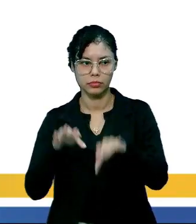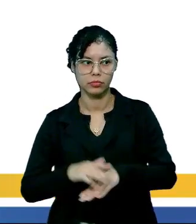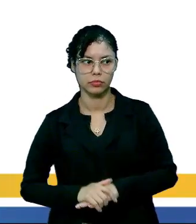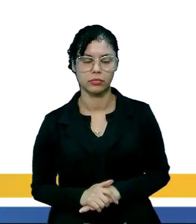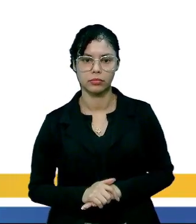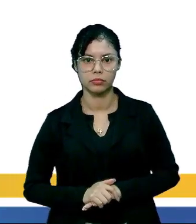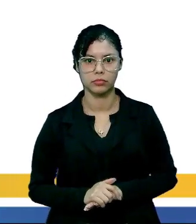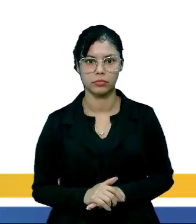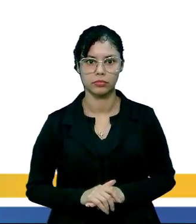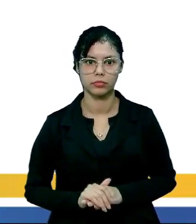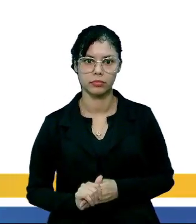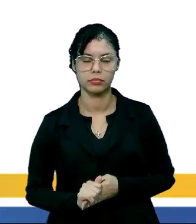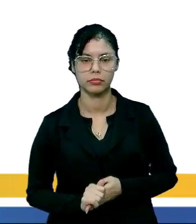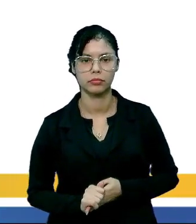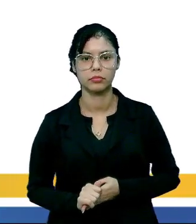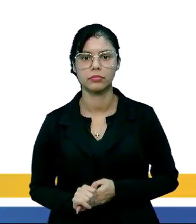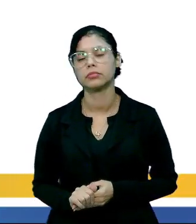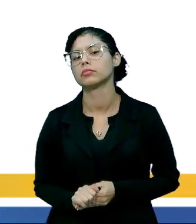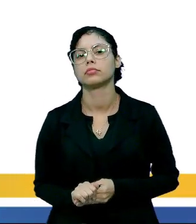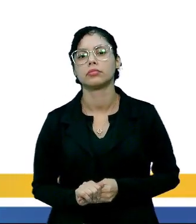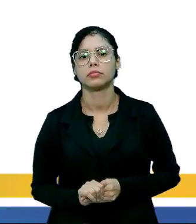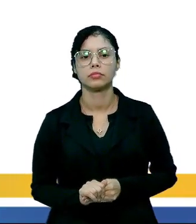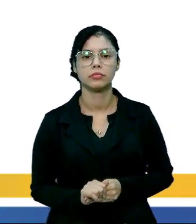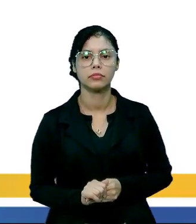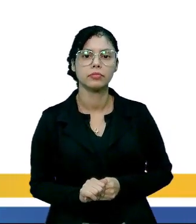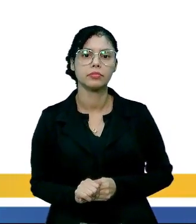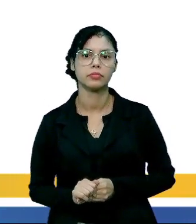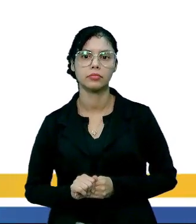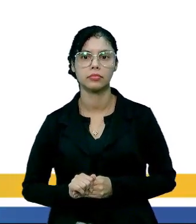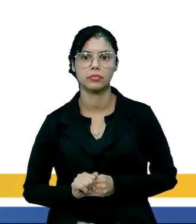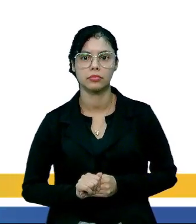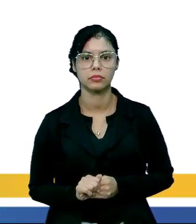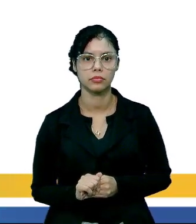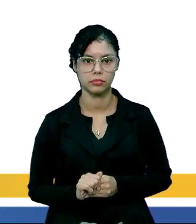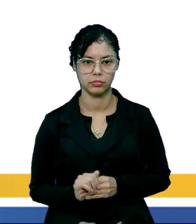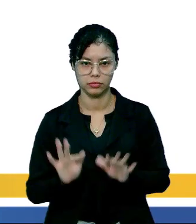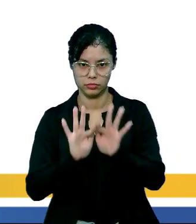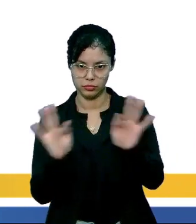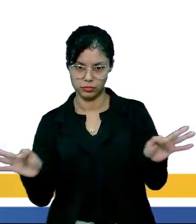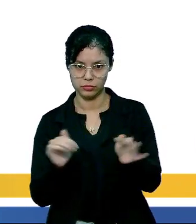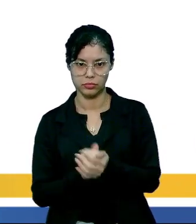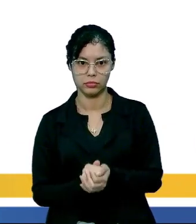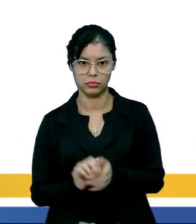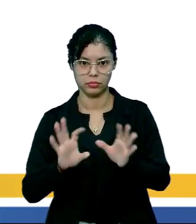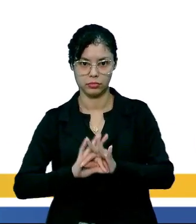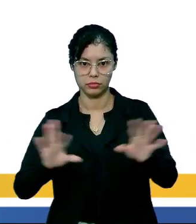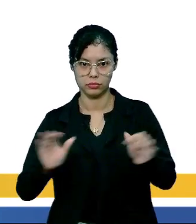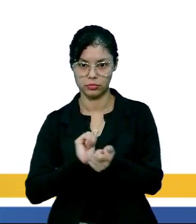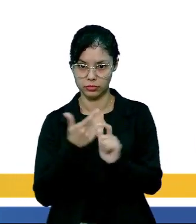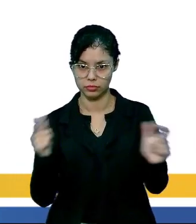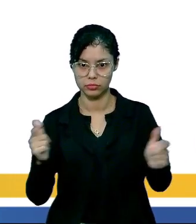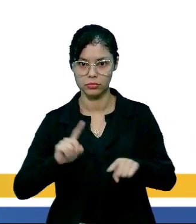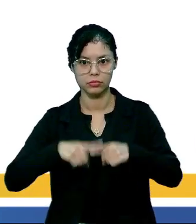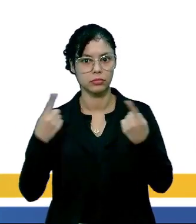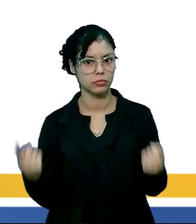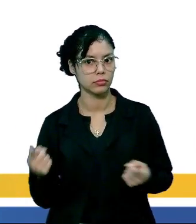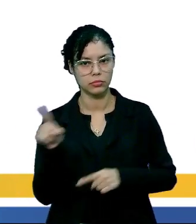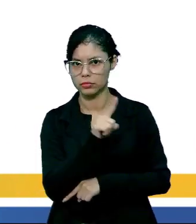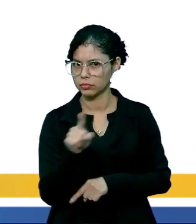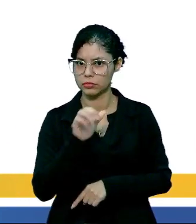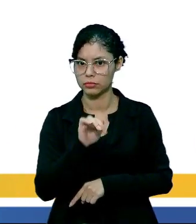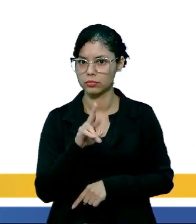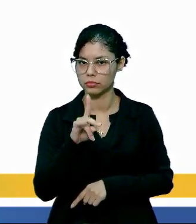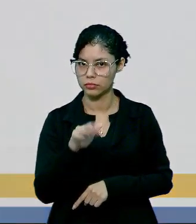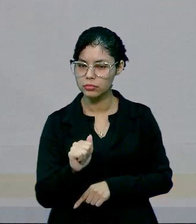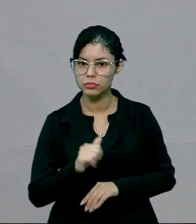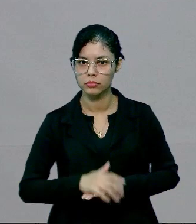né, porque o nosso tempo já está concluído, já está terminando, nós temos aí uma frase que diz: a liberdade é ampla, mas